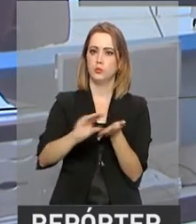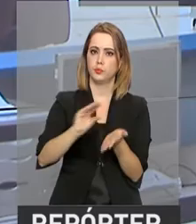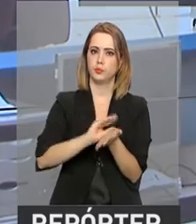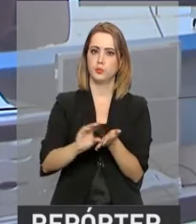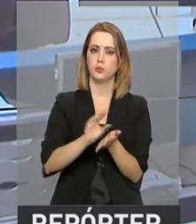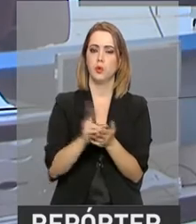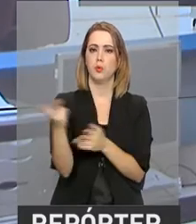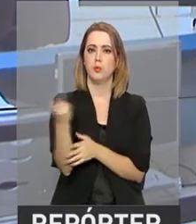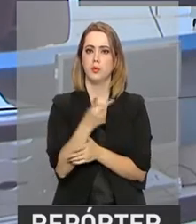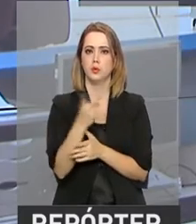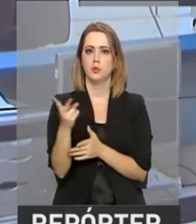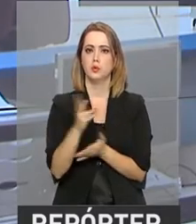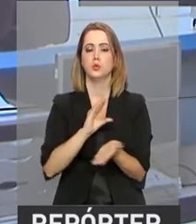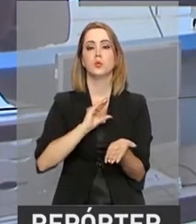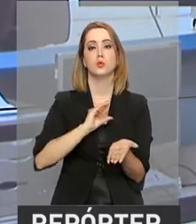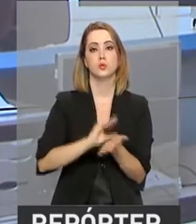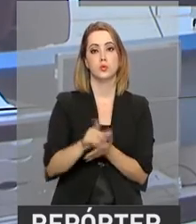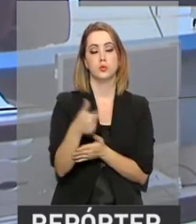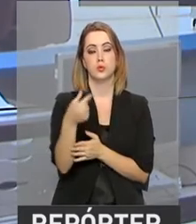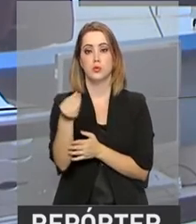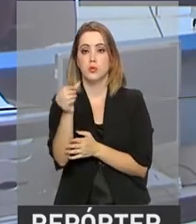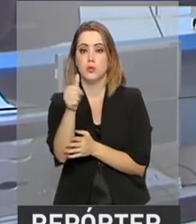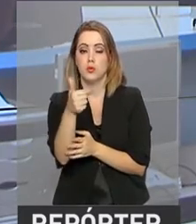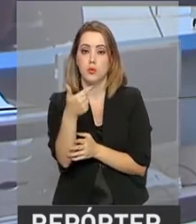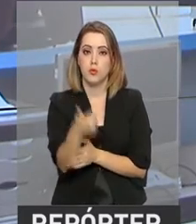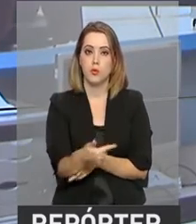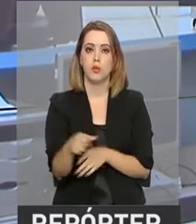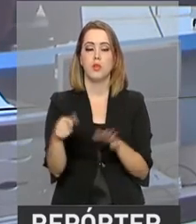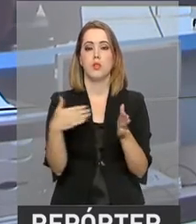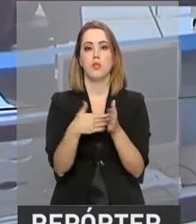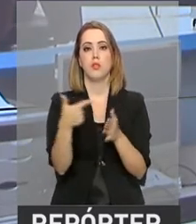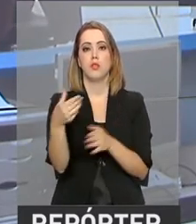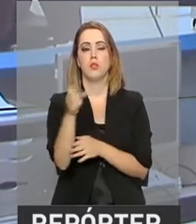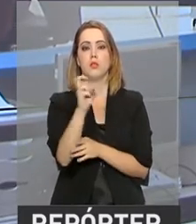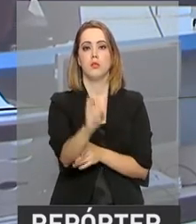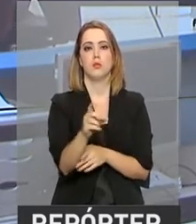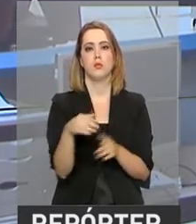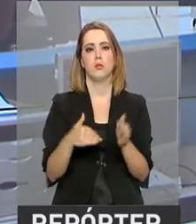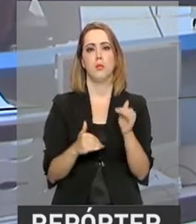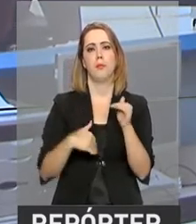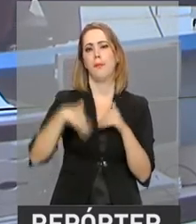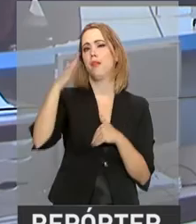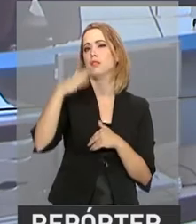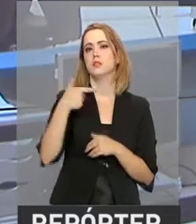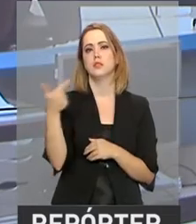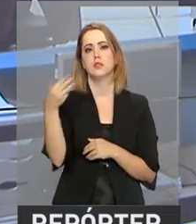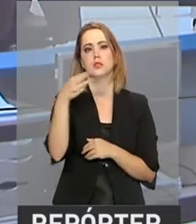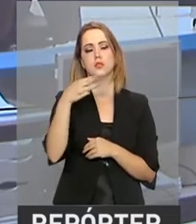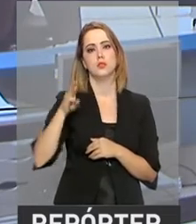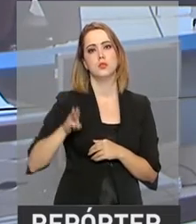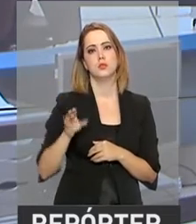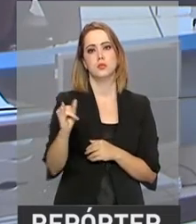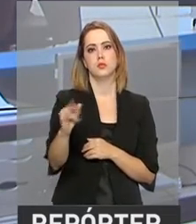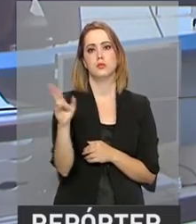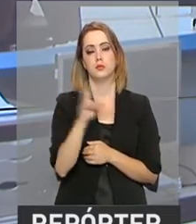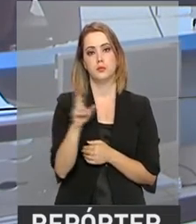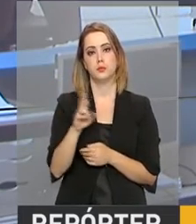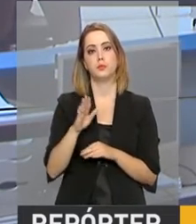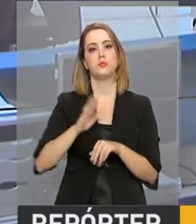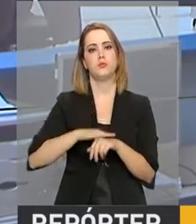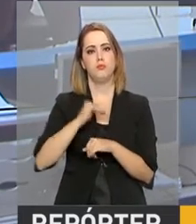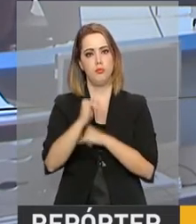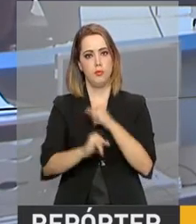pelos dois fundos regionais de 2012 a 2015 foi superior a 23 bilhões e meio de reais mais